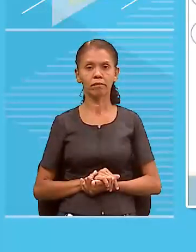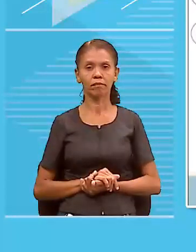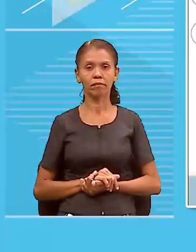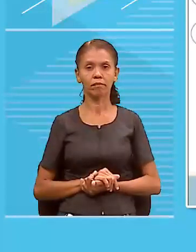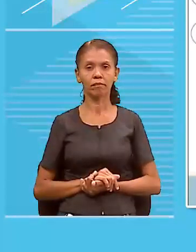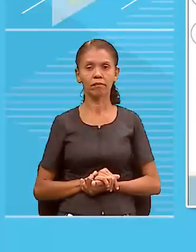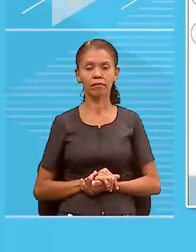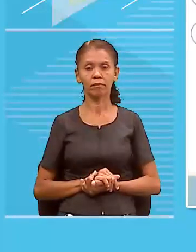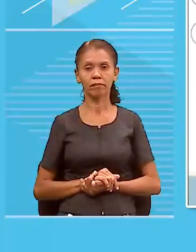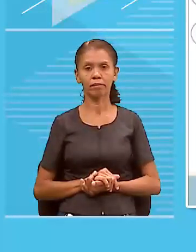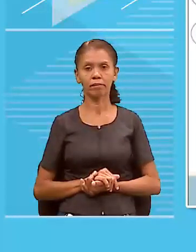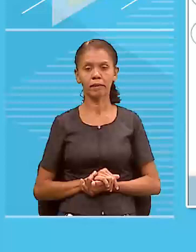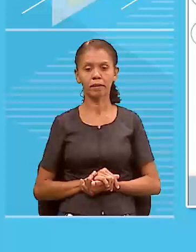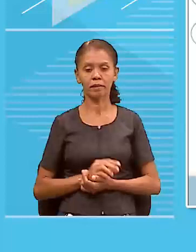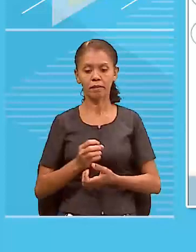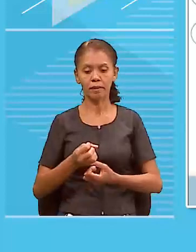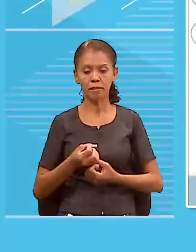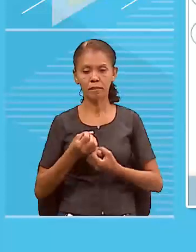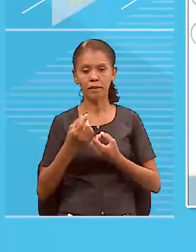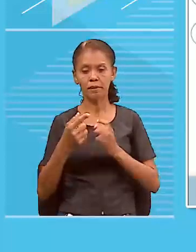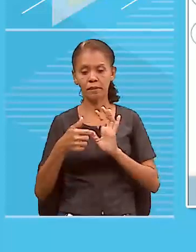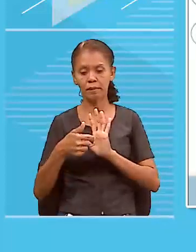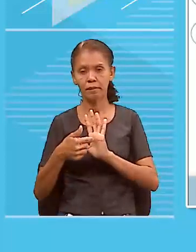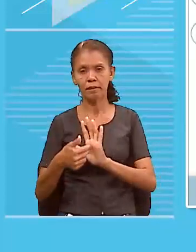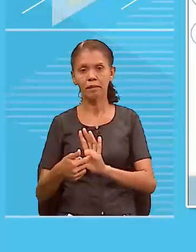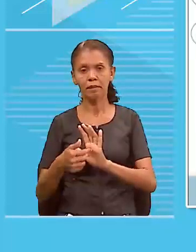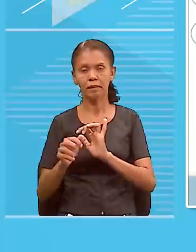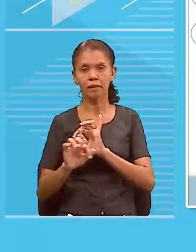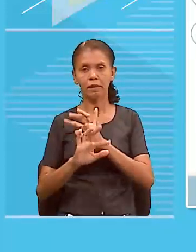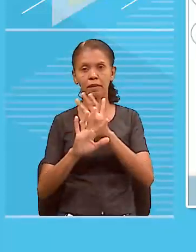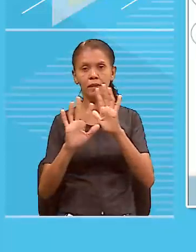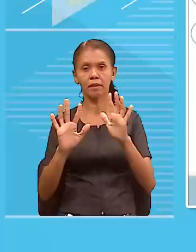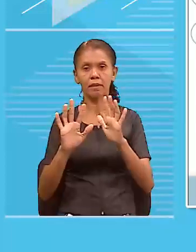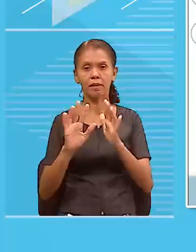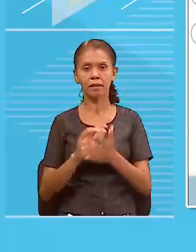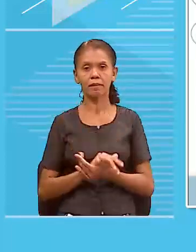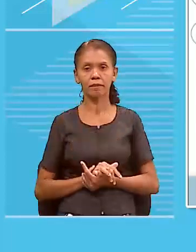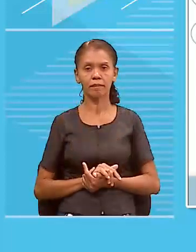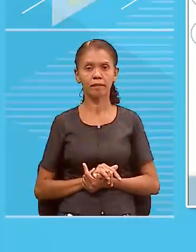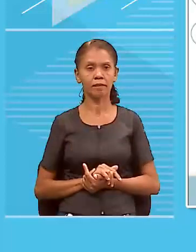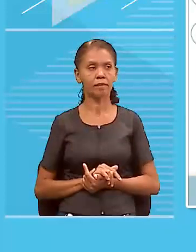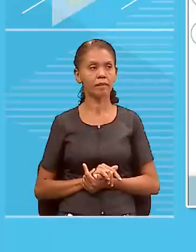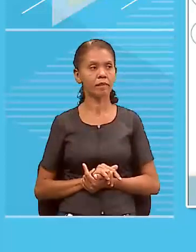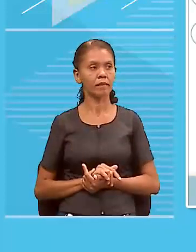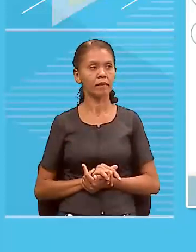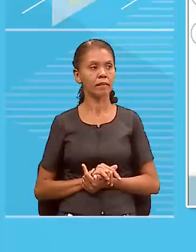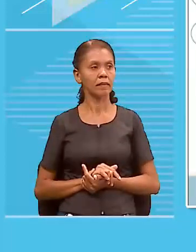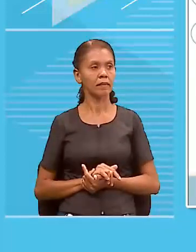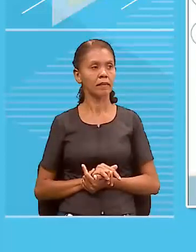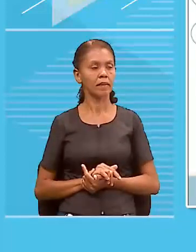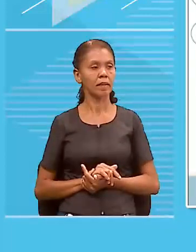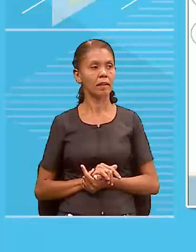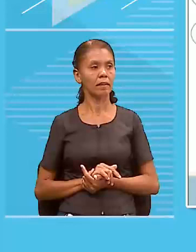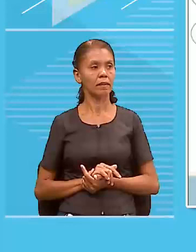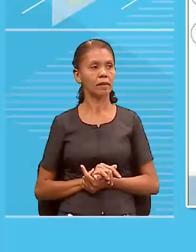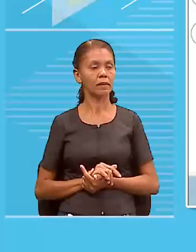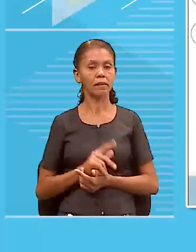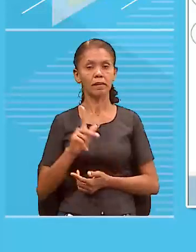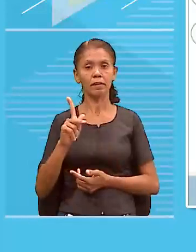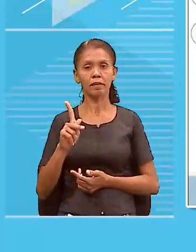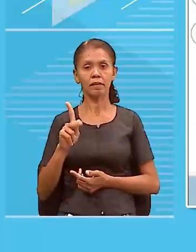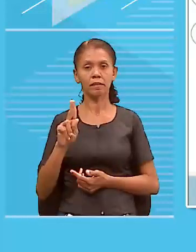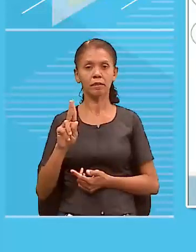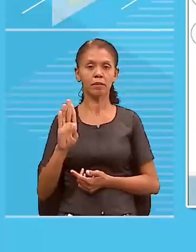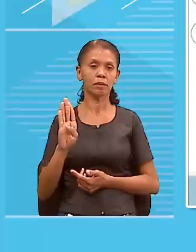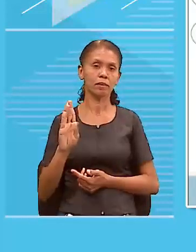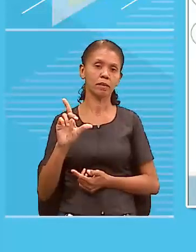ter uma mensagem Clara As pautas publicitárias bom então nós temos na terceira linha uma